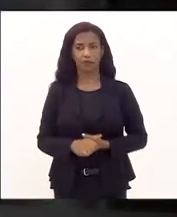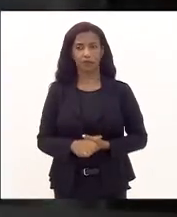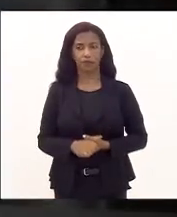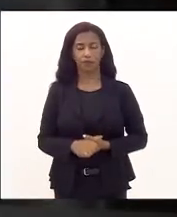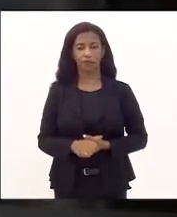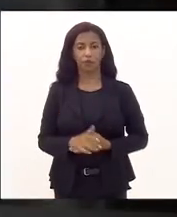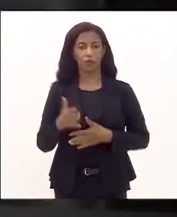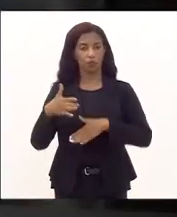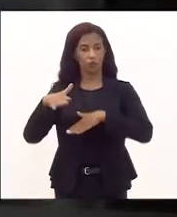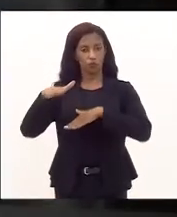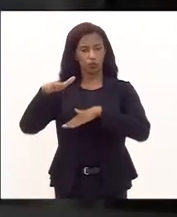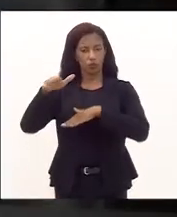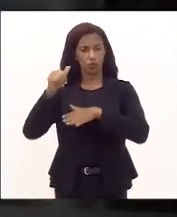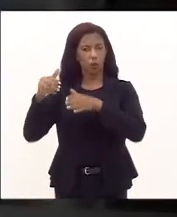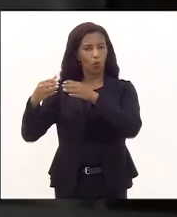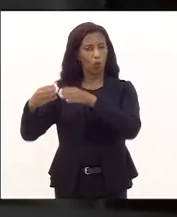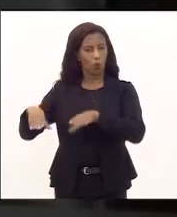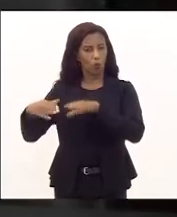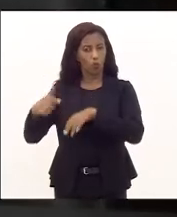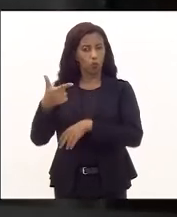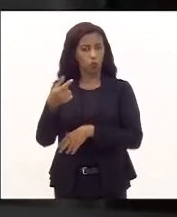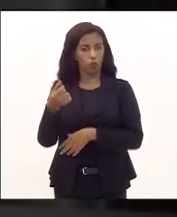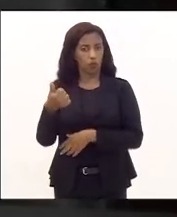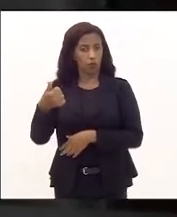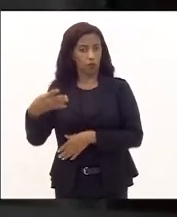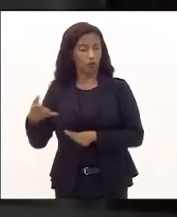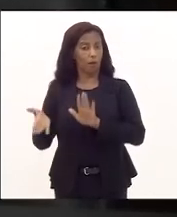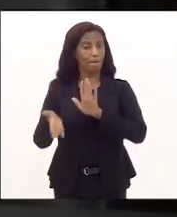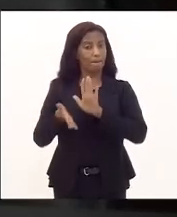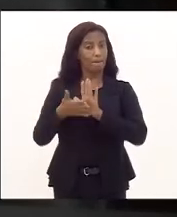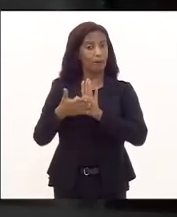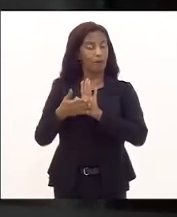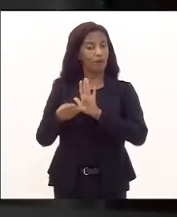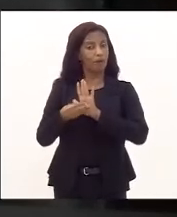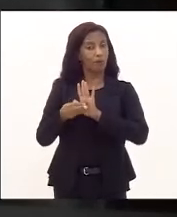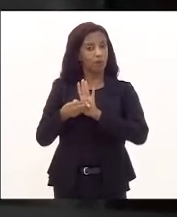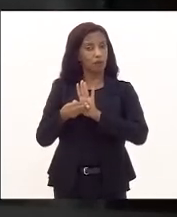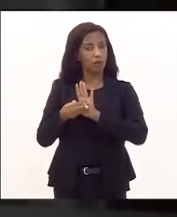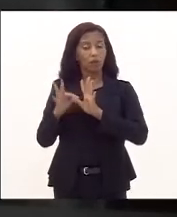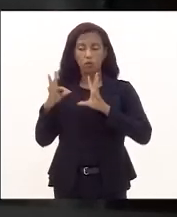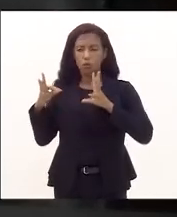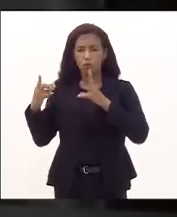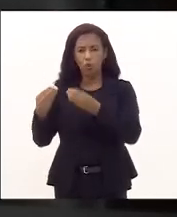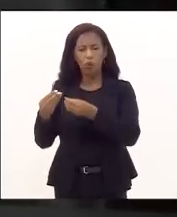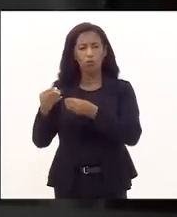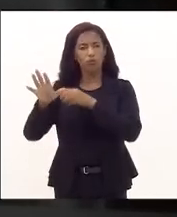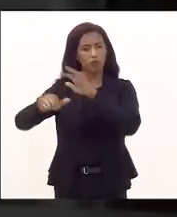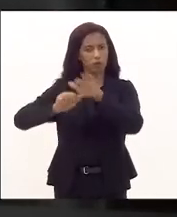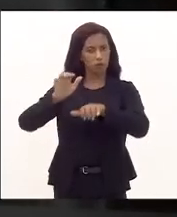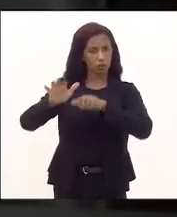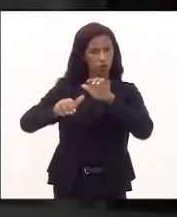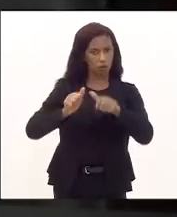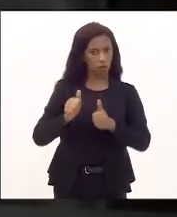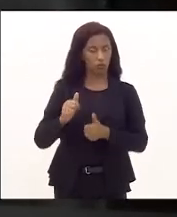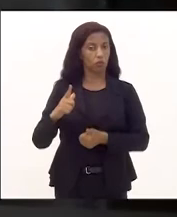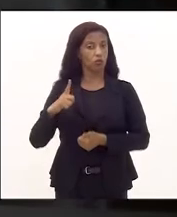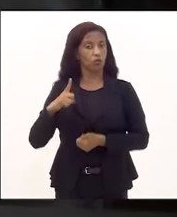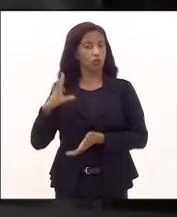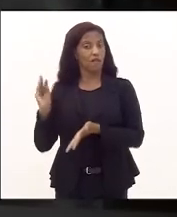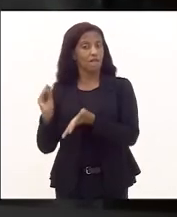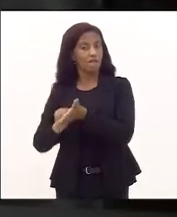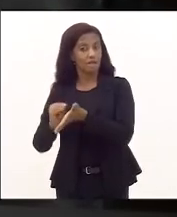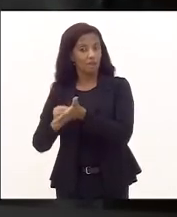foram contemplados no concurso de 2014 e ficaram pendentes de serem chamados, serão todos chamados. Os que existem